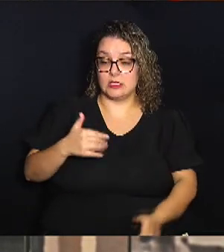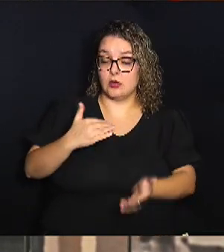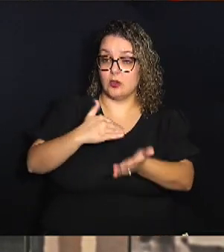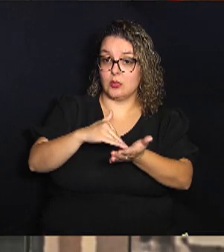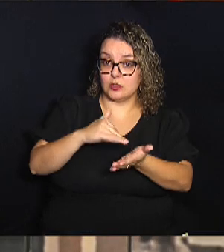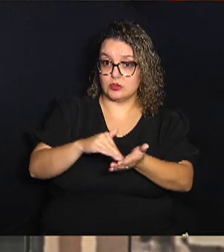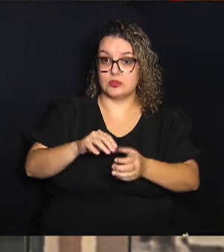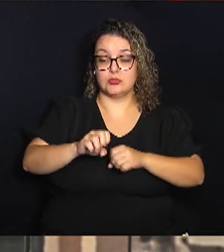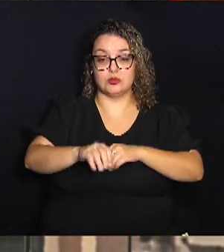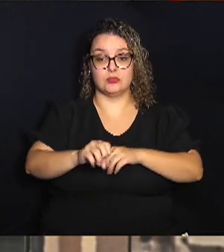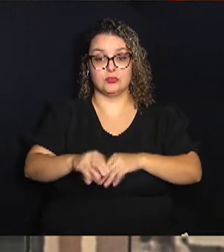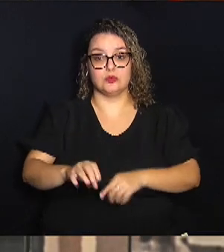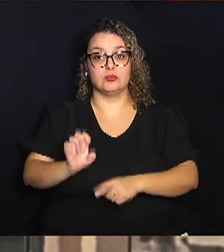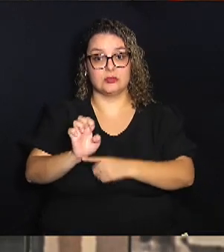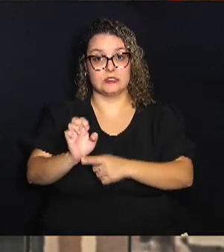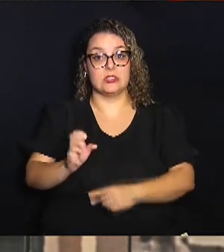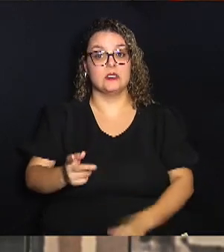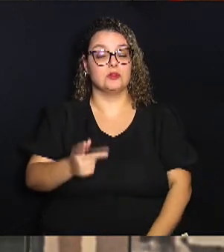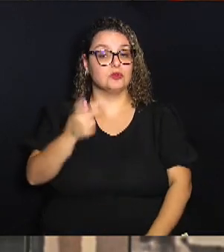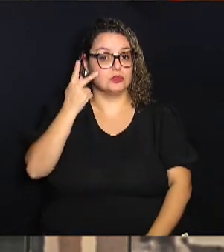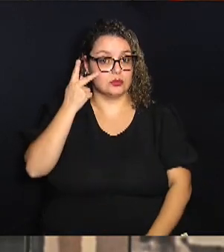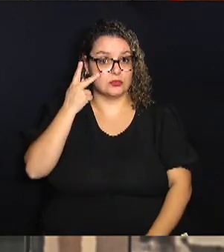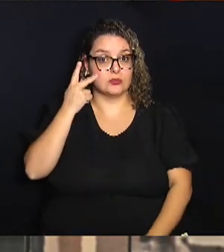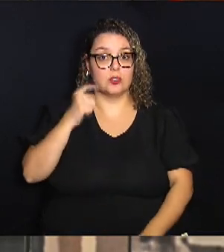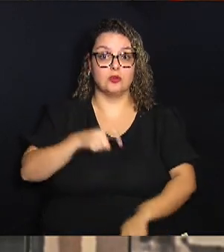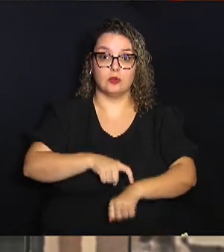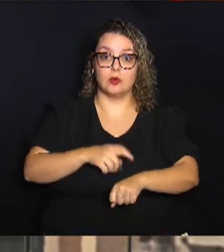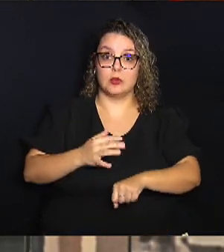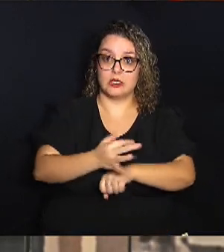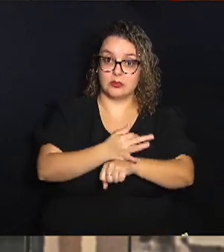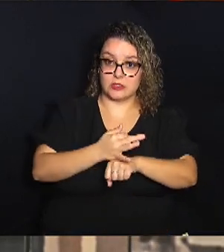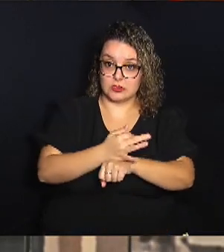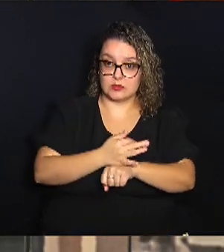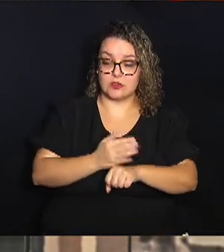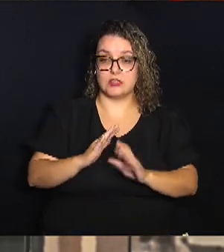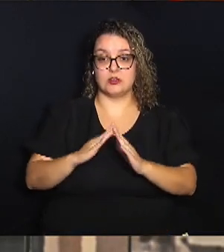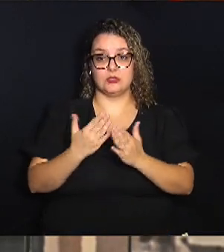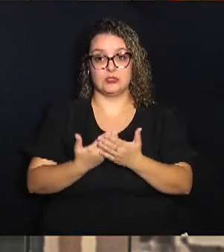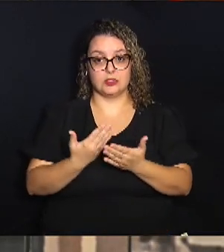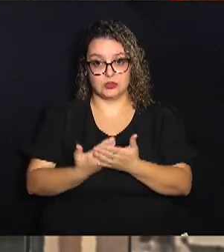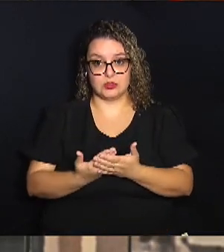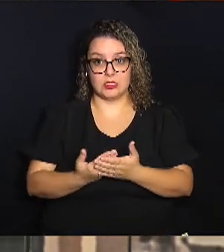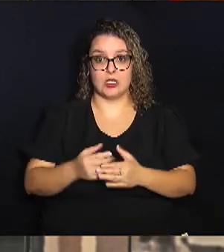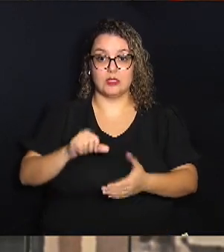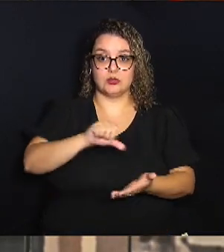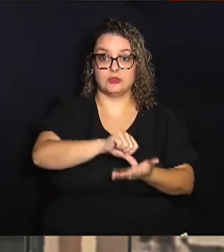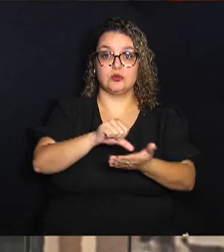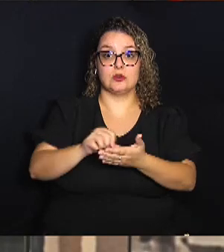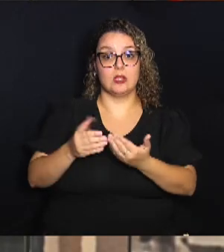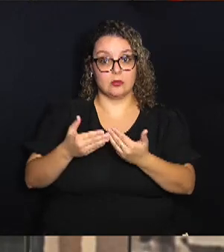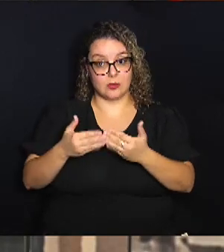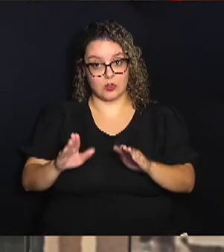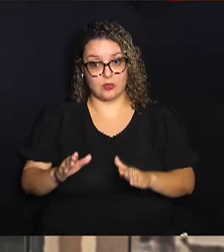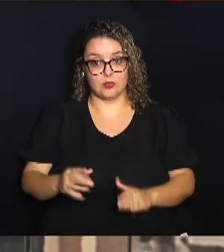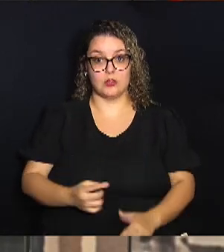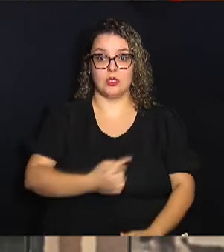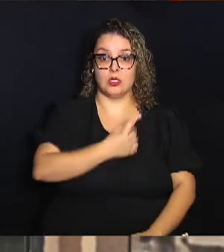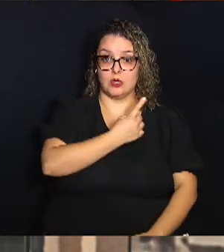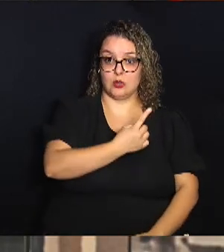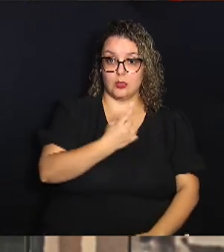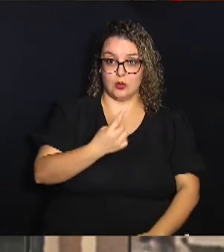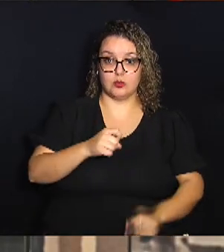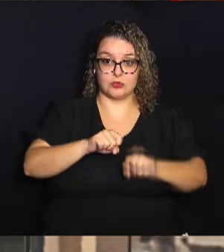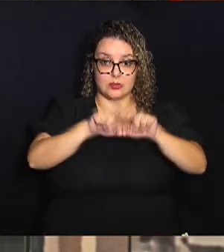de Educação do Estado de São Paulo, durante o recesso escolar, as unidades de ensino vão estar abertas entre 11 da